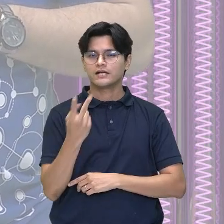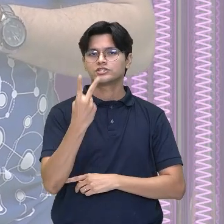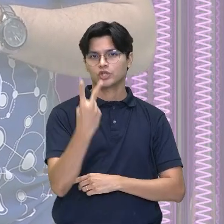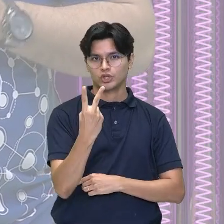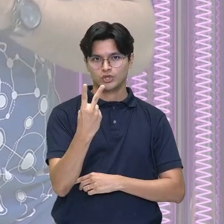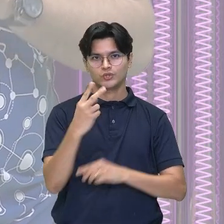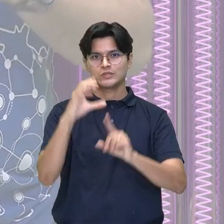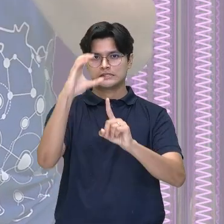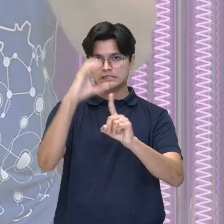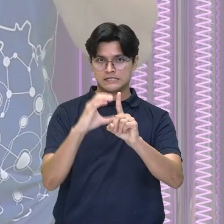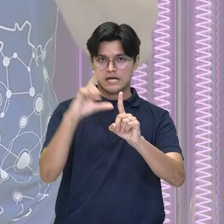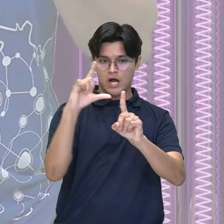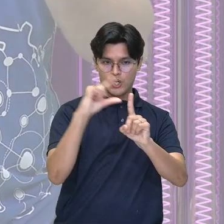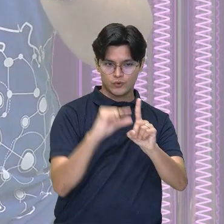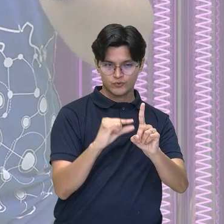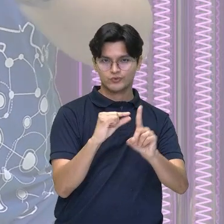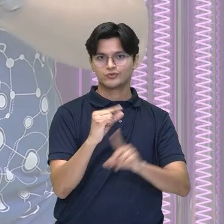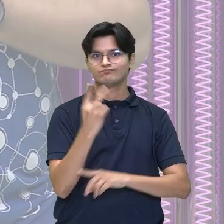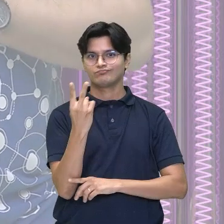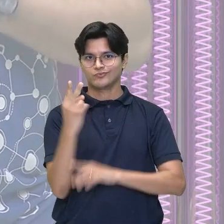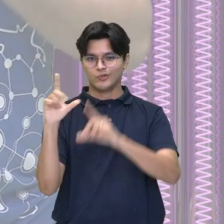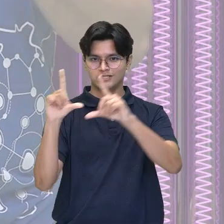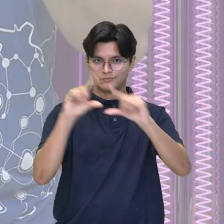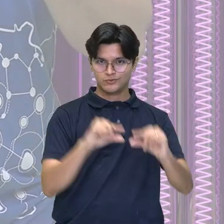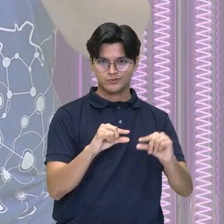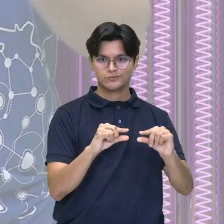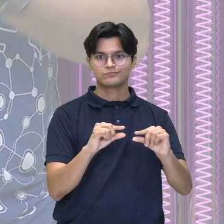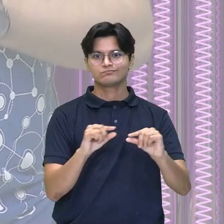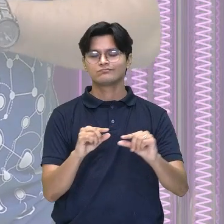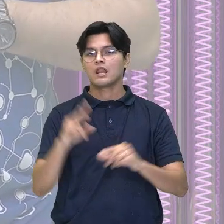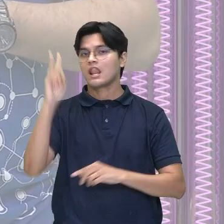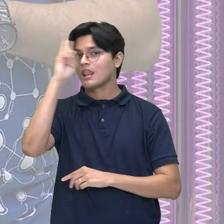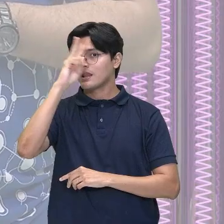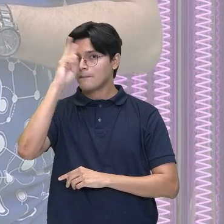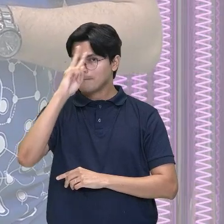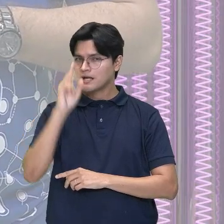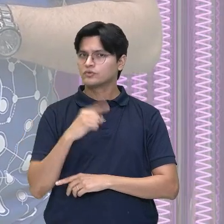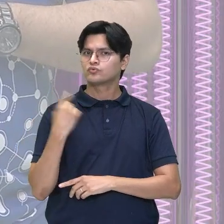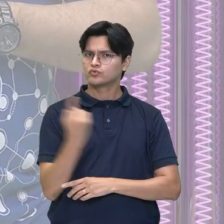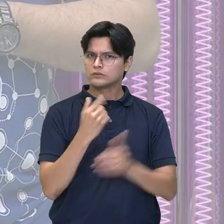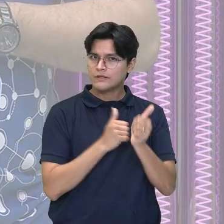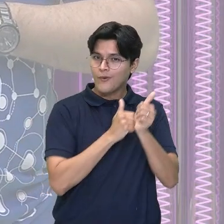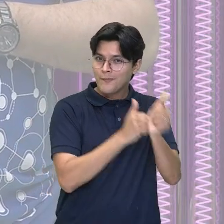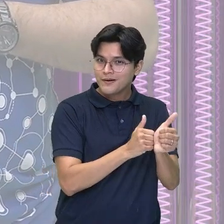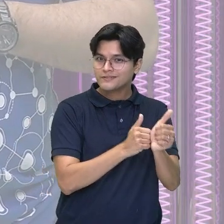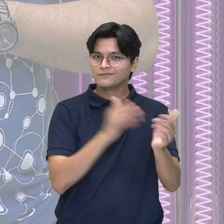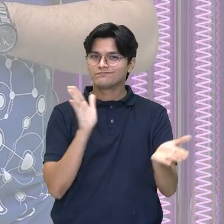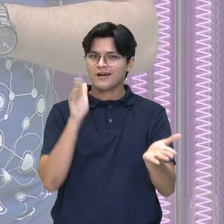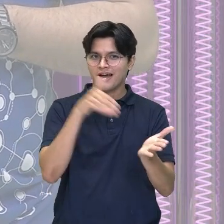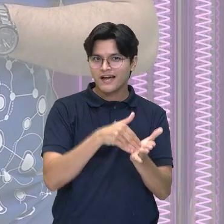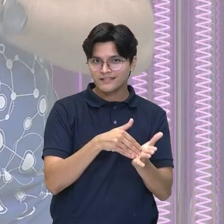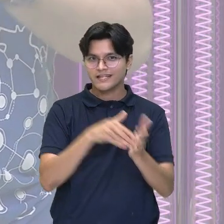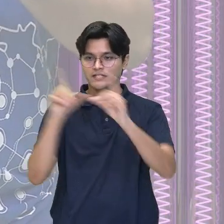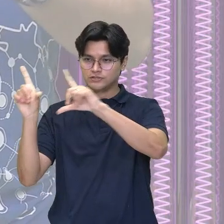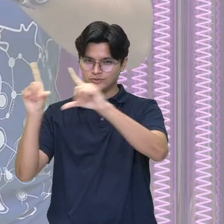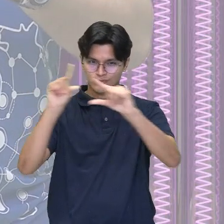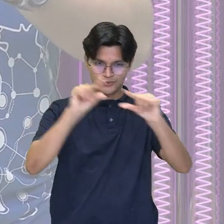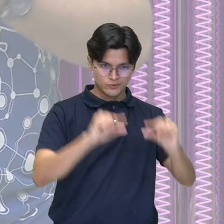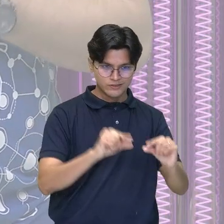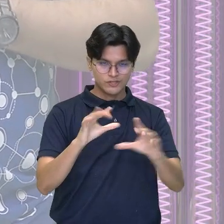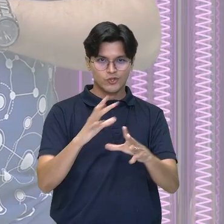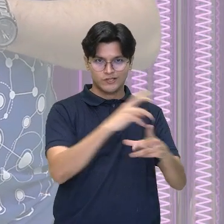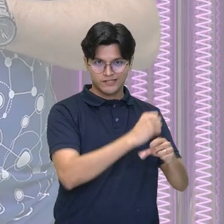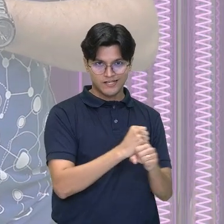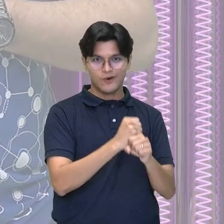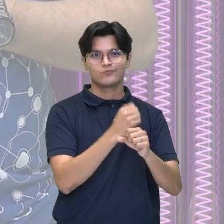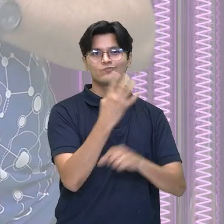caiu mais 1, então já caíram 2 graus. Lembrando que a gente vai até a queda dos 4 graus Celsius,